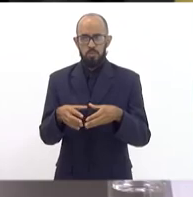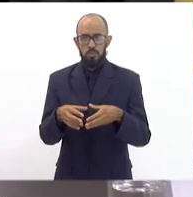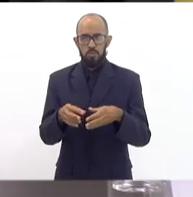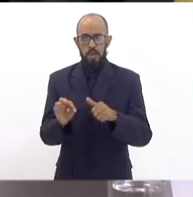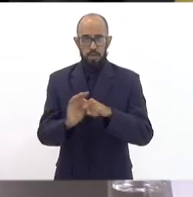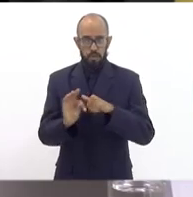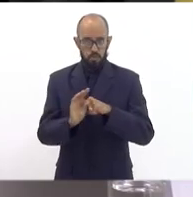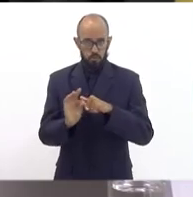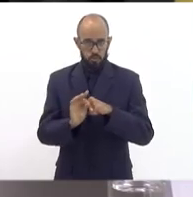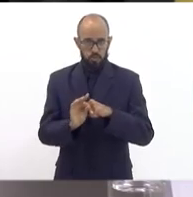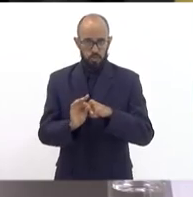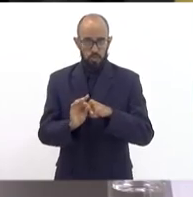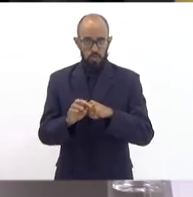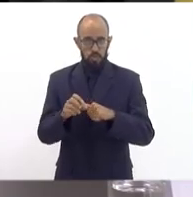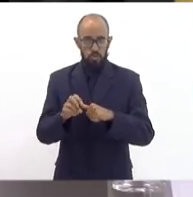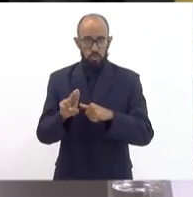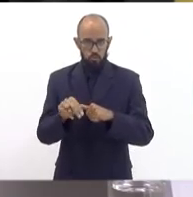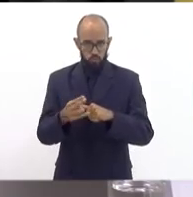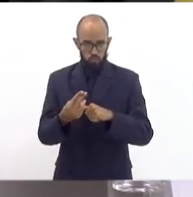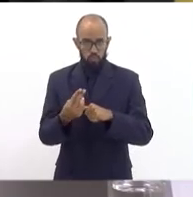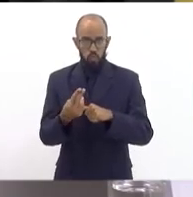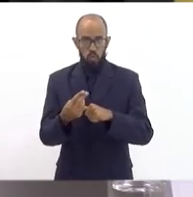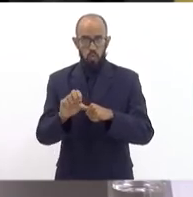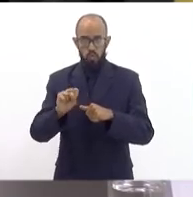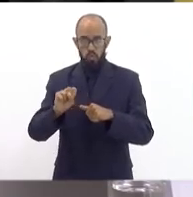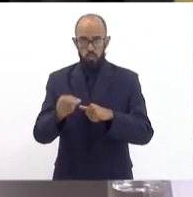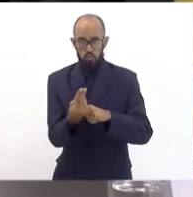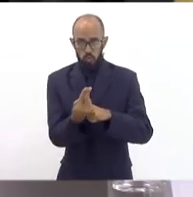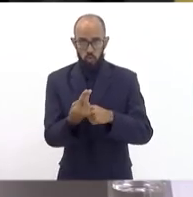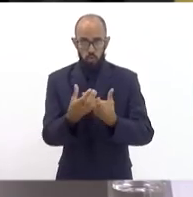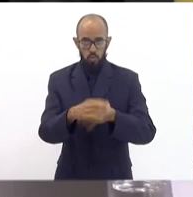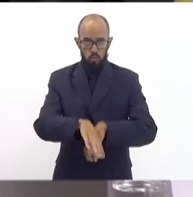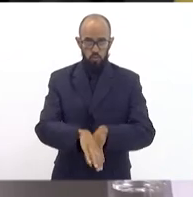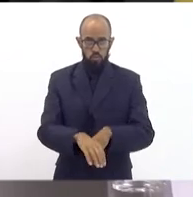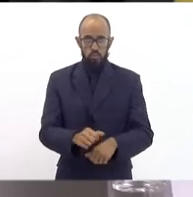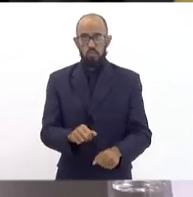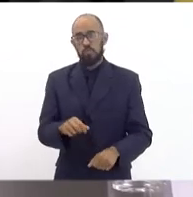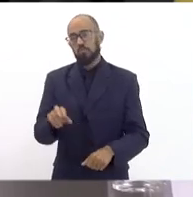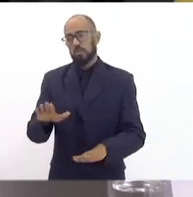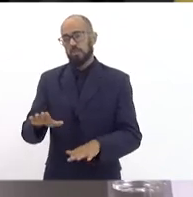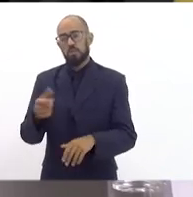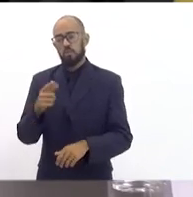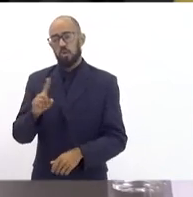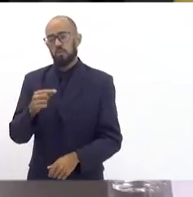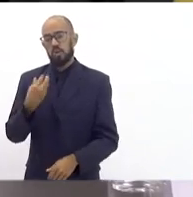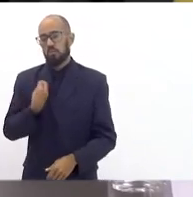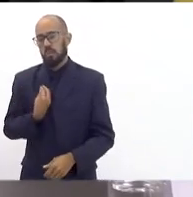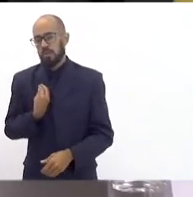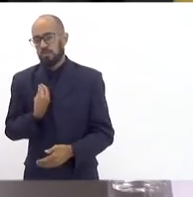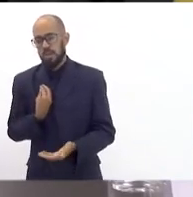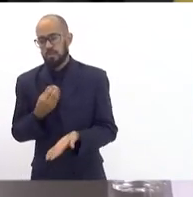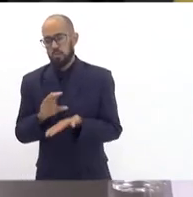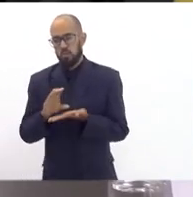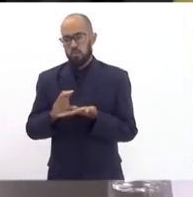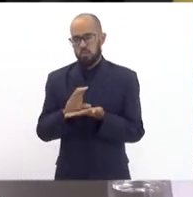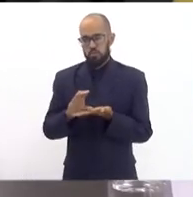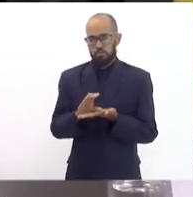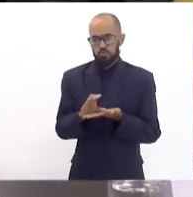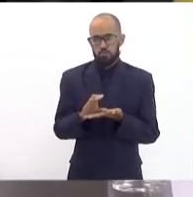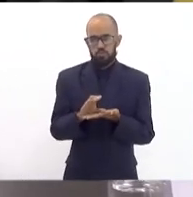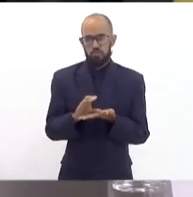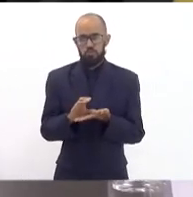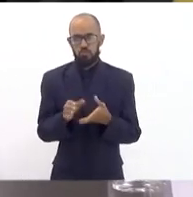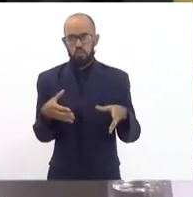Obrigado. E não faço parte do corpo deliberativo, né? Que são os conselheiros. Então, o corpo técnico, ele faz